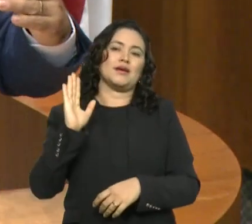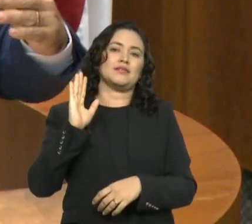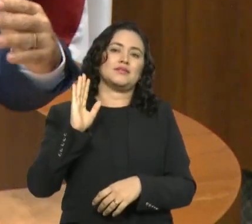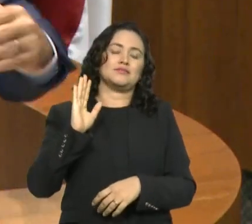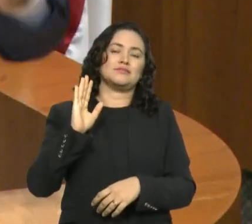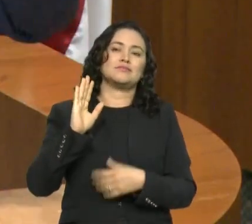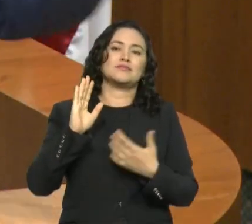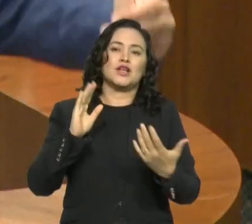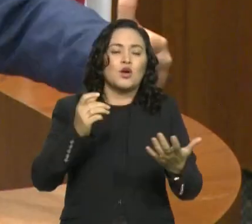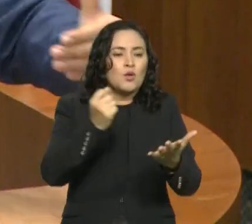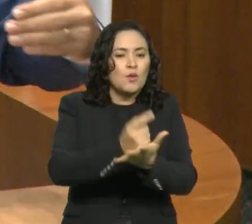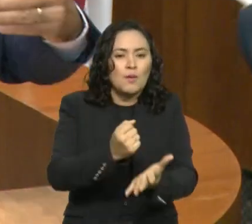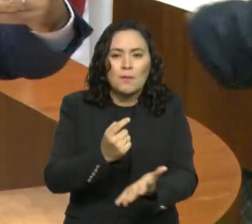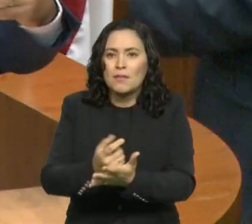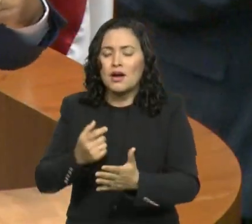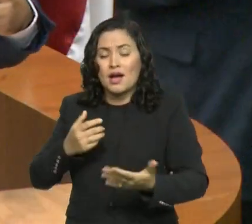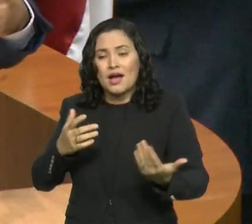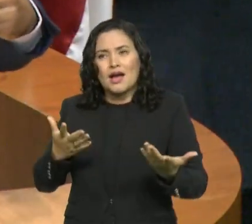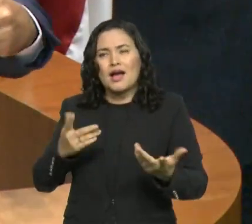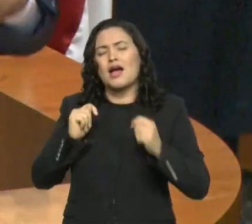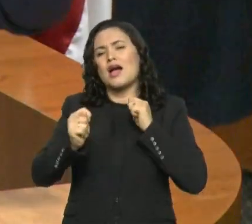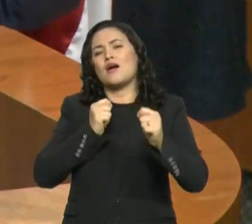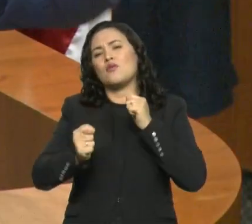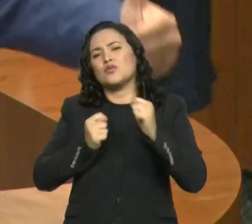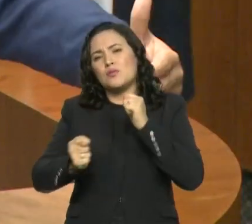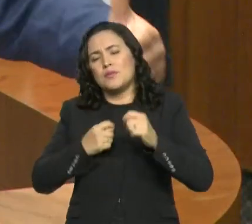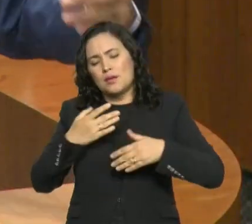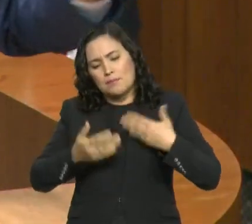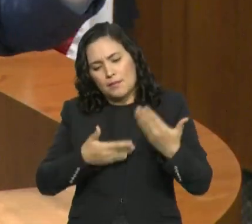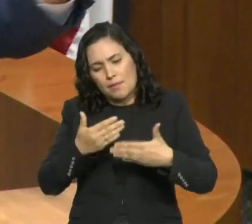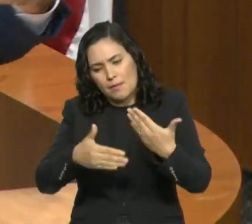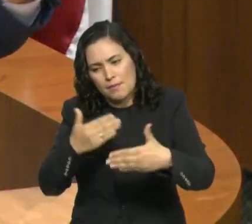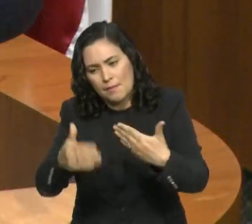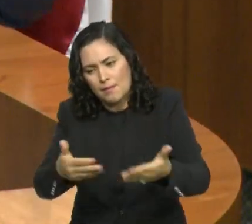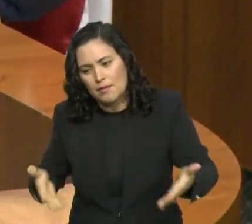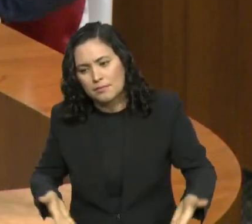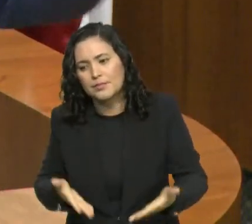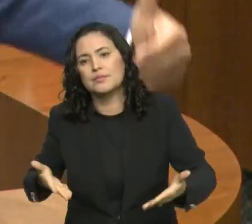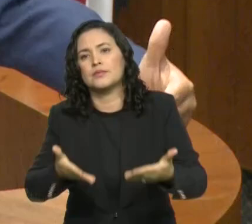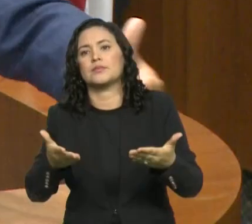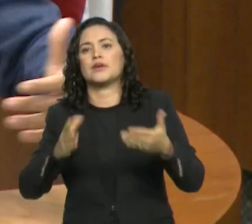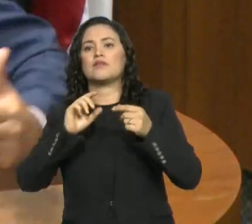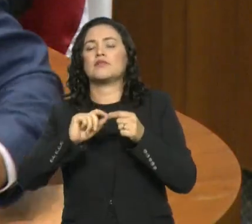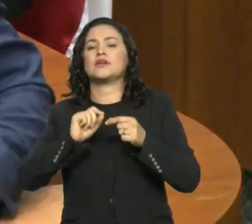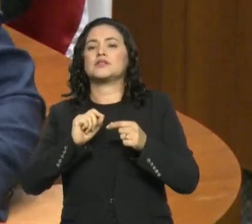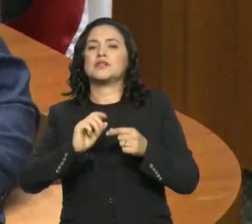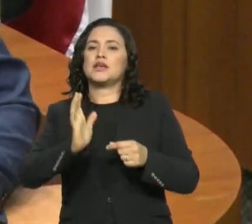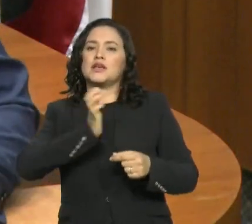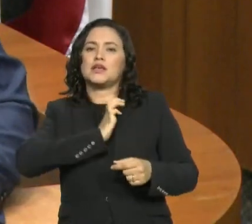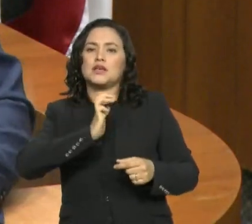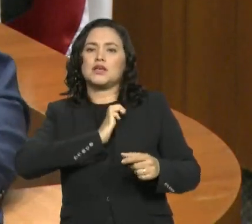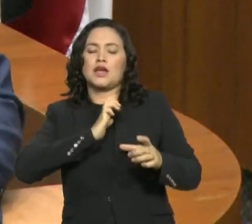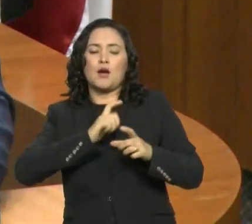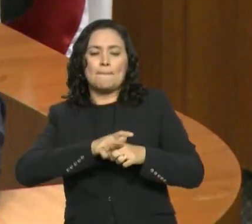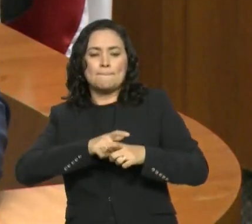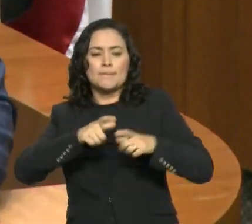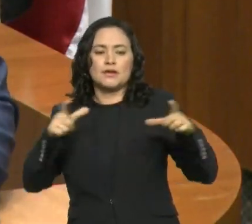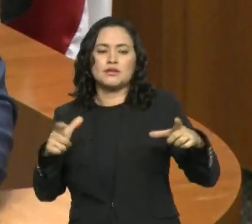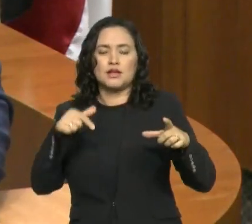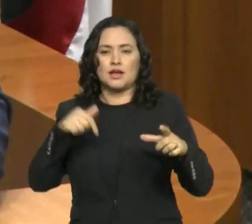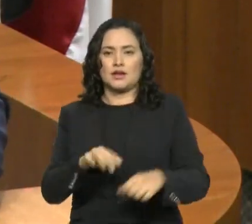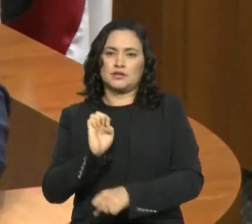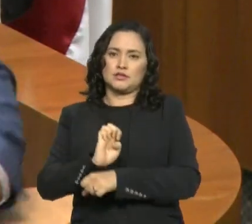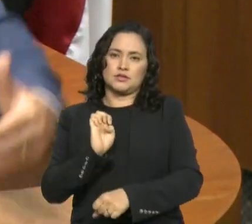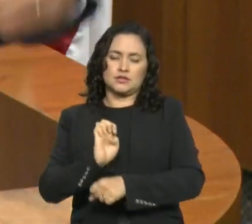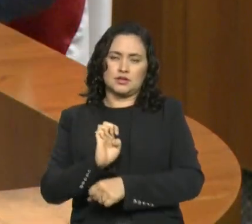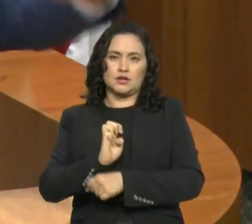que a economia acelere, queremos alavancar a economia para trazer riquezas para o nosso Estado, para trazer empregos, para